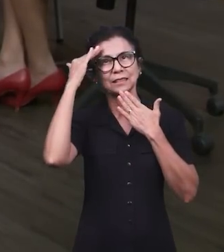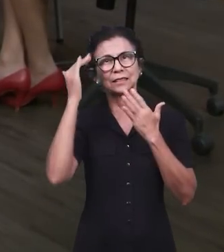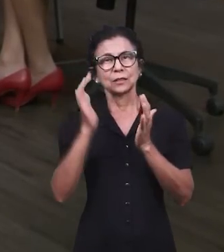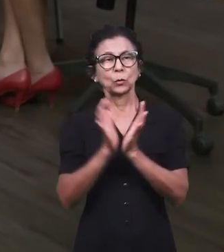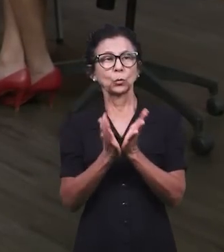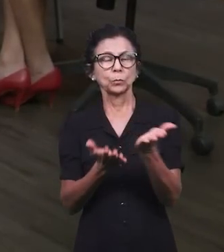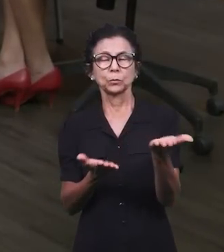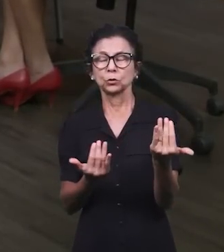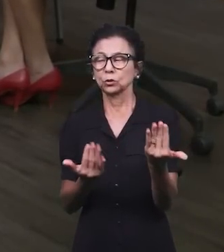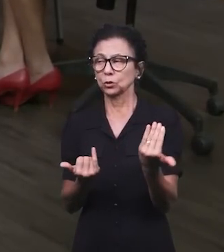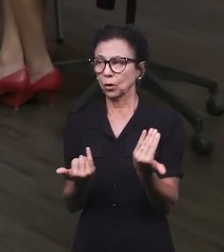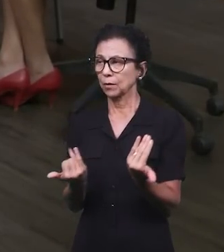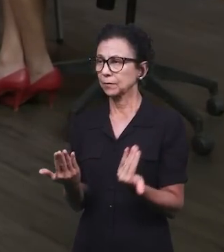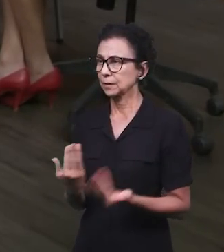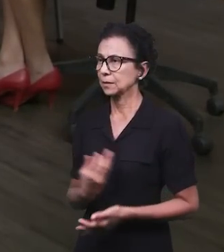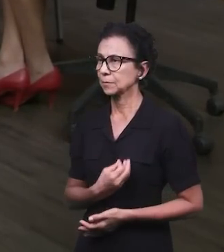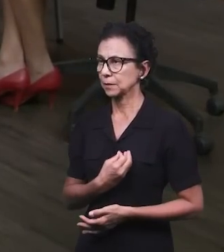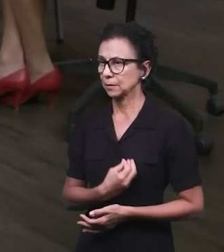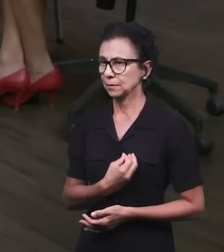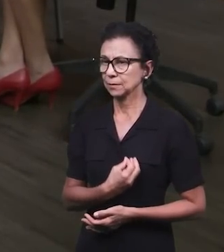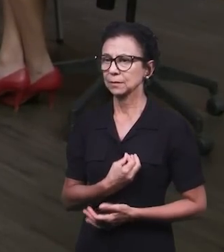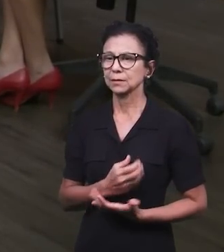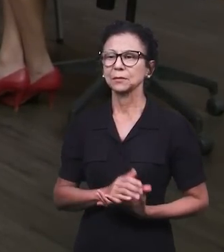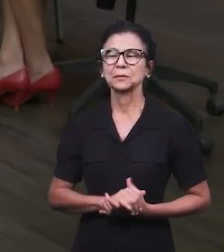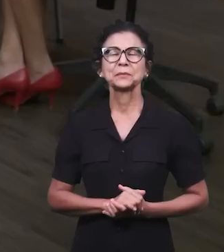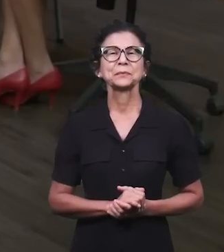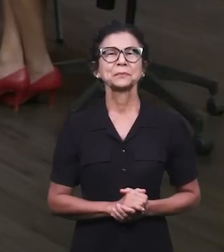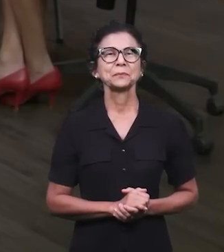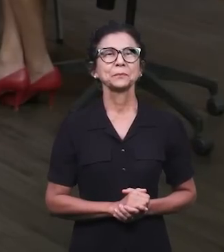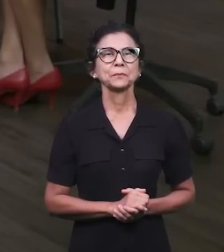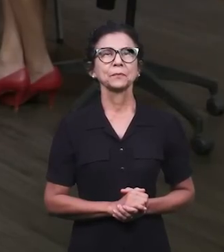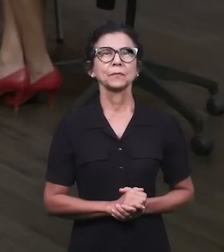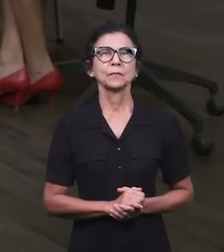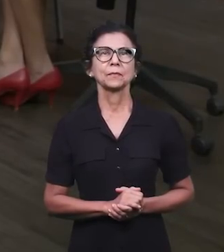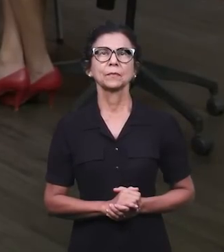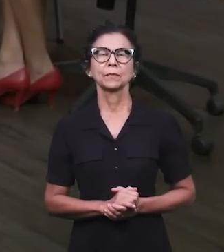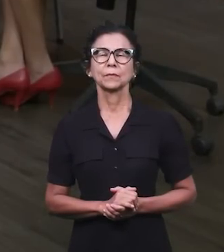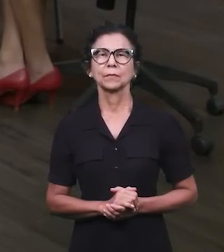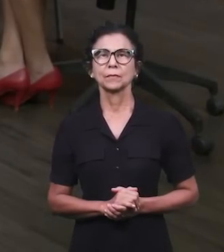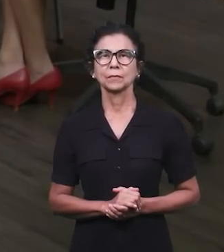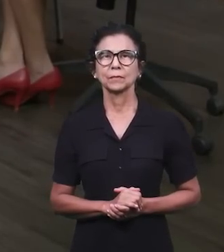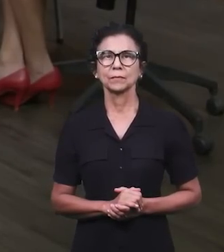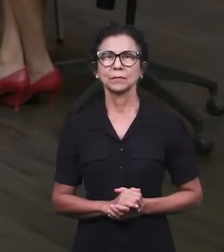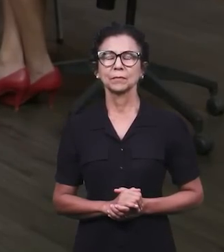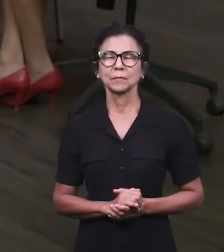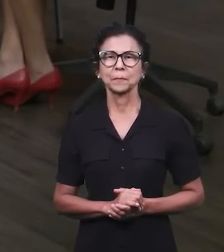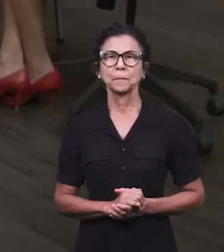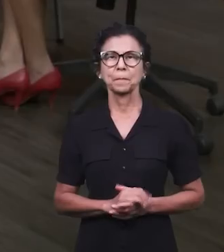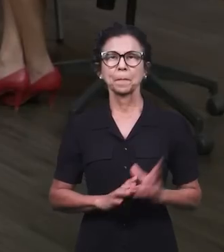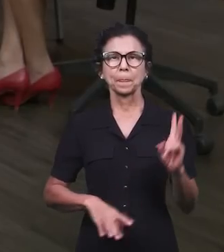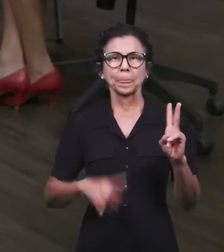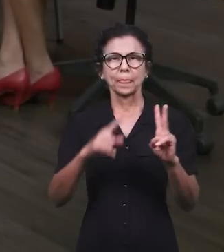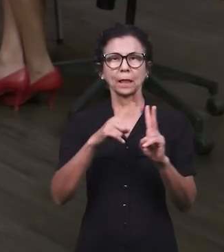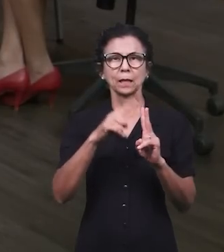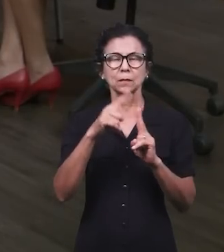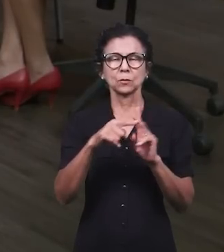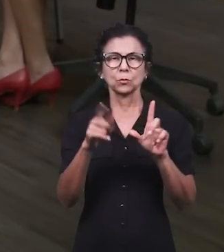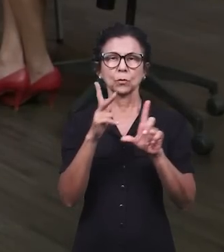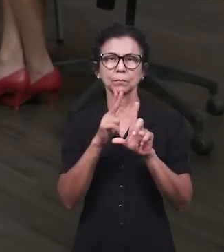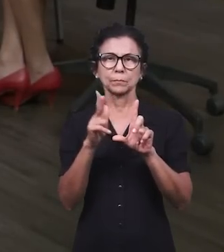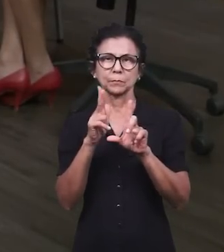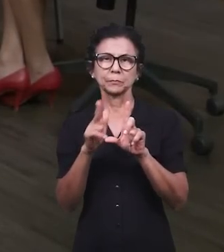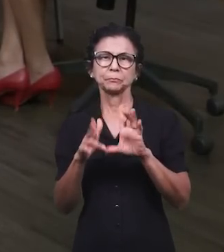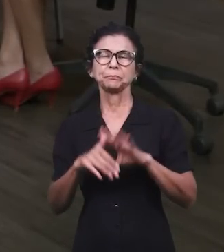jovens pela presença de vocês, a participação, né, nessas duas edições do programa. Esse mesmo grupo estava